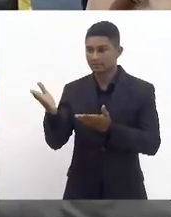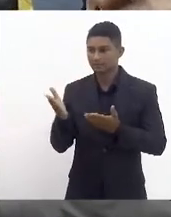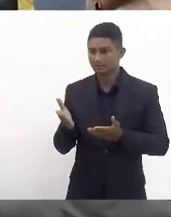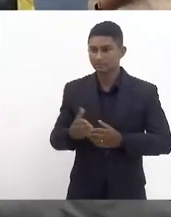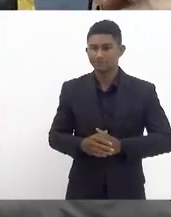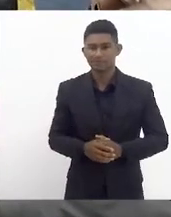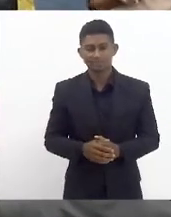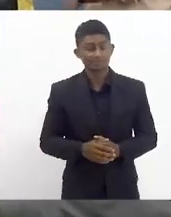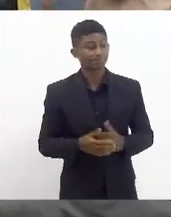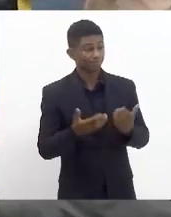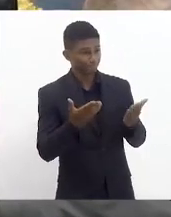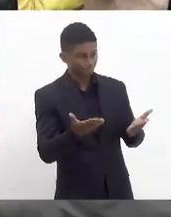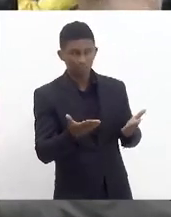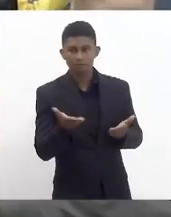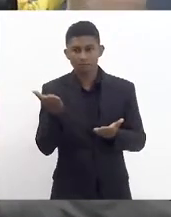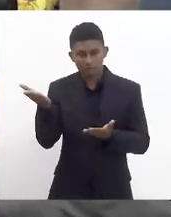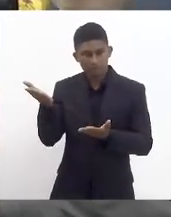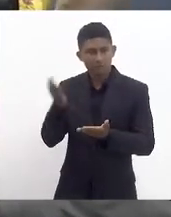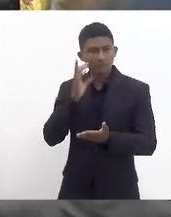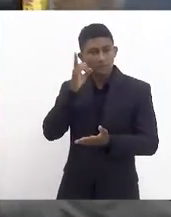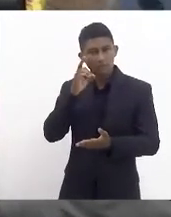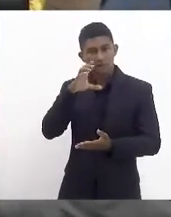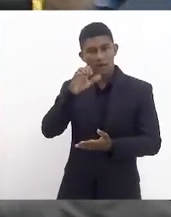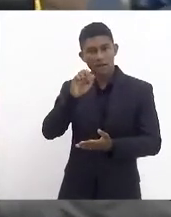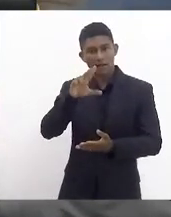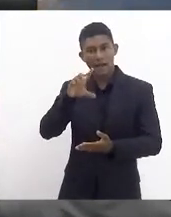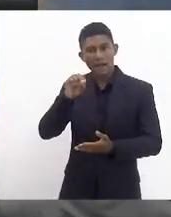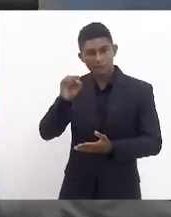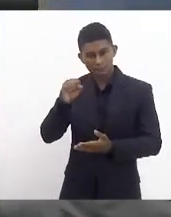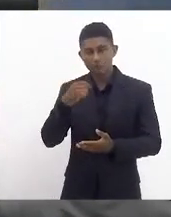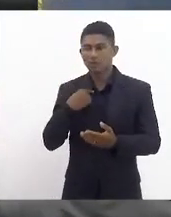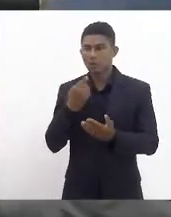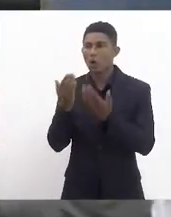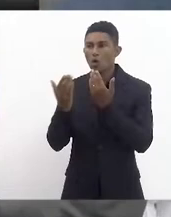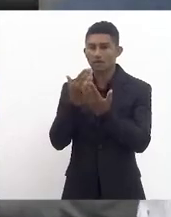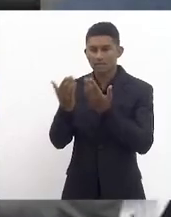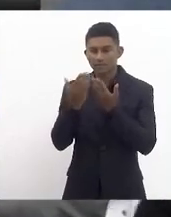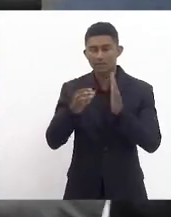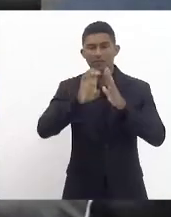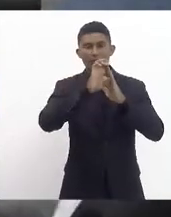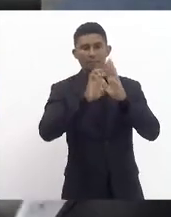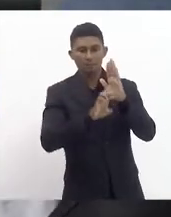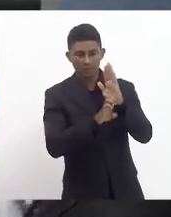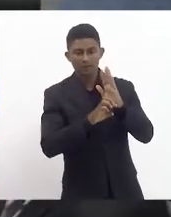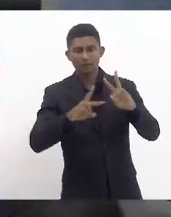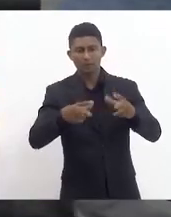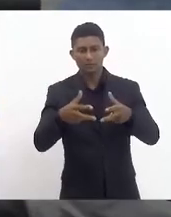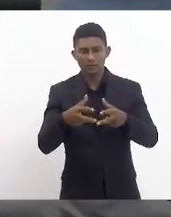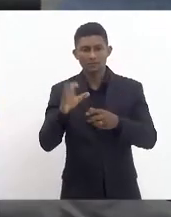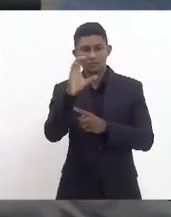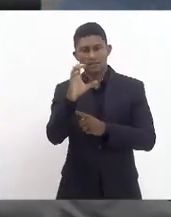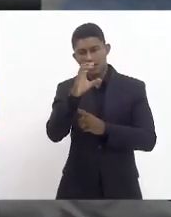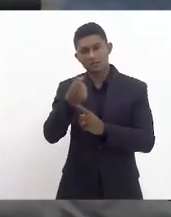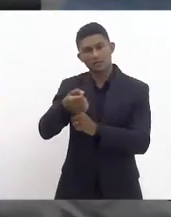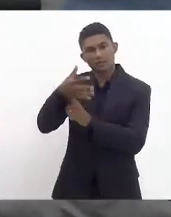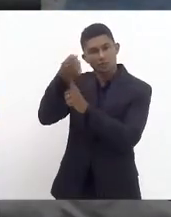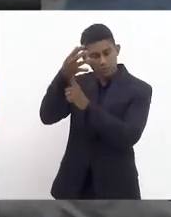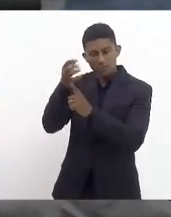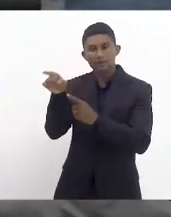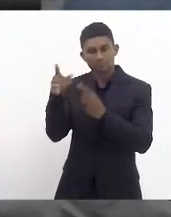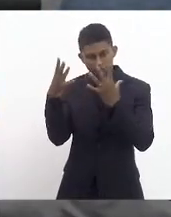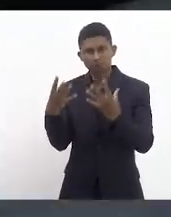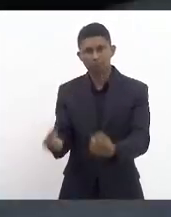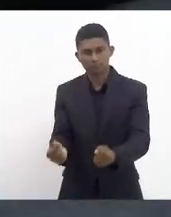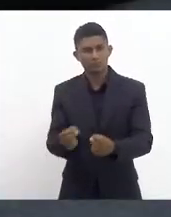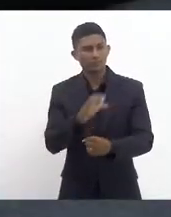Presidente, eu tinha conversado com o autor, deputado Carlos Mink, sobre as emendas da Comissão de Ciência e Tecnologia que foram acolhidas.